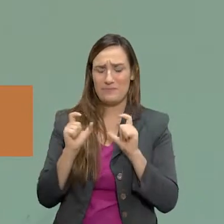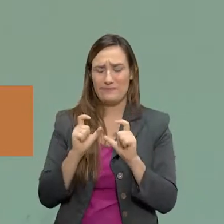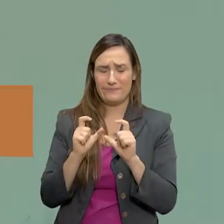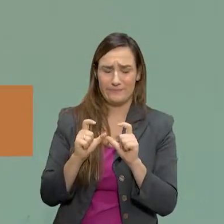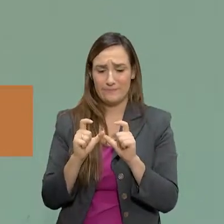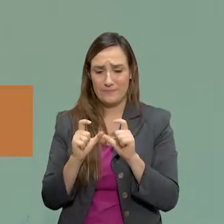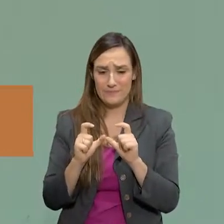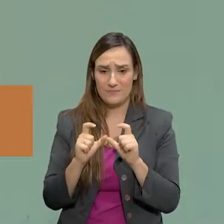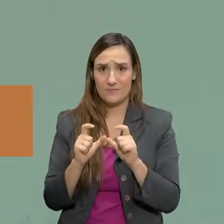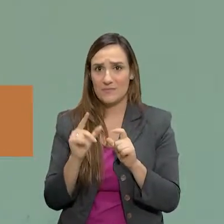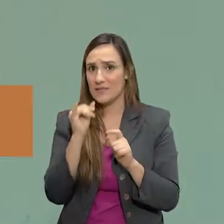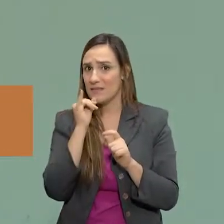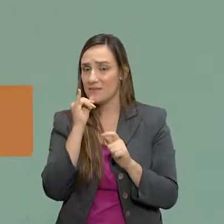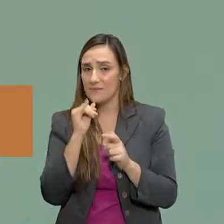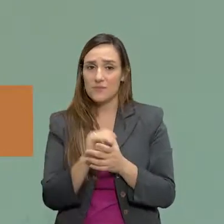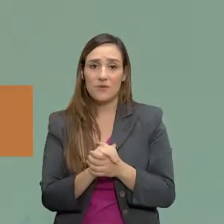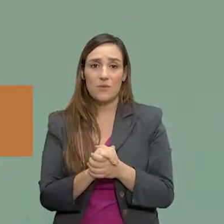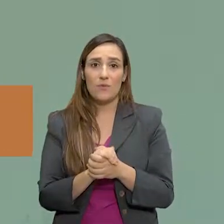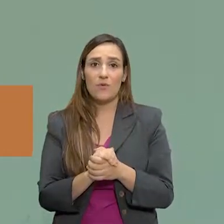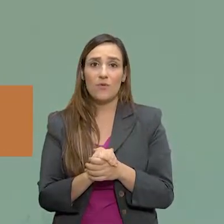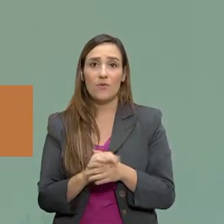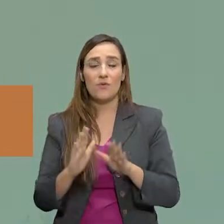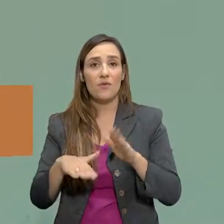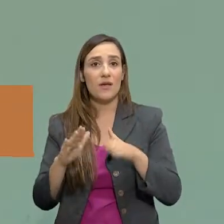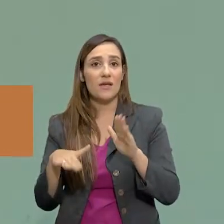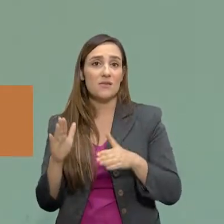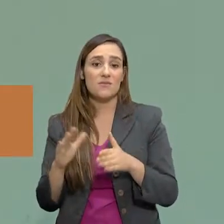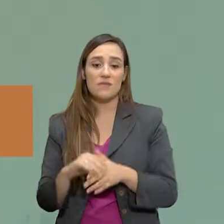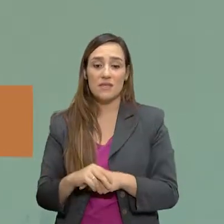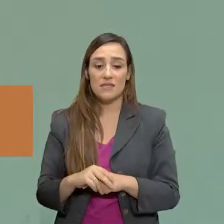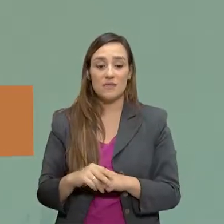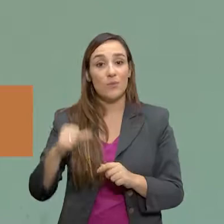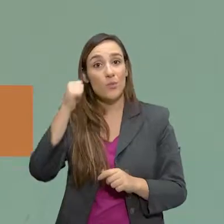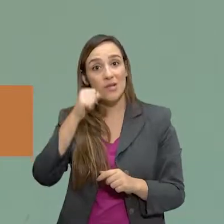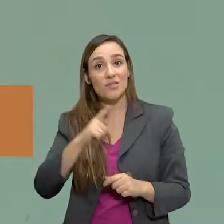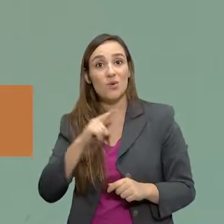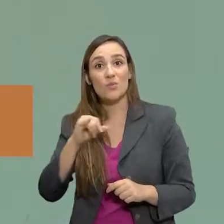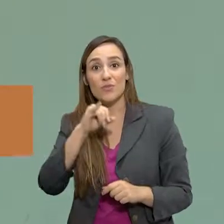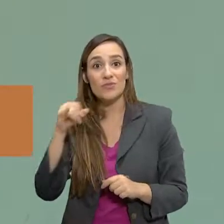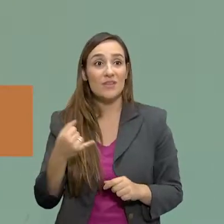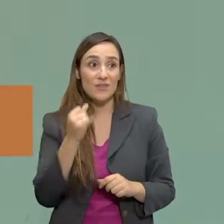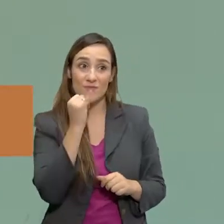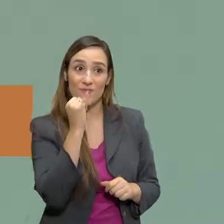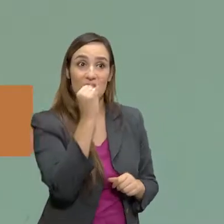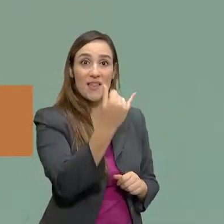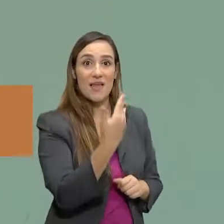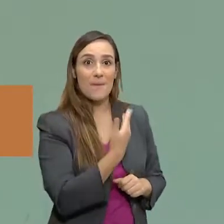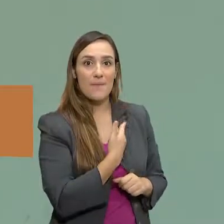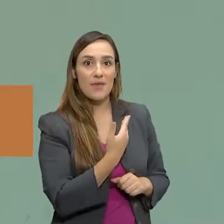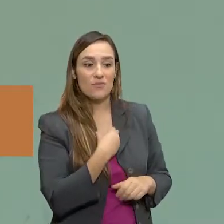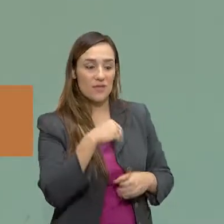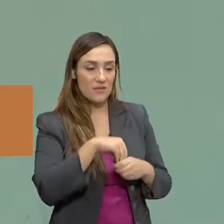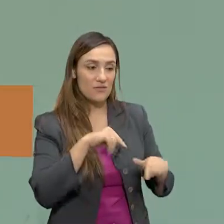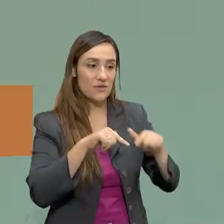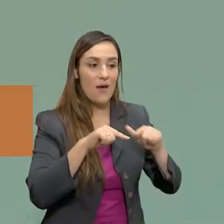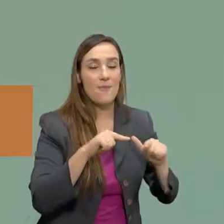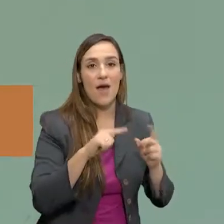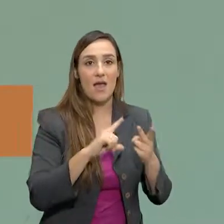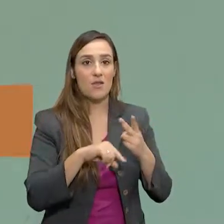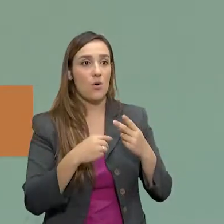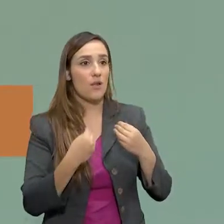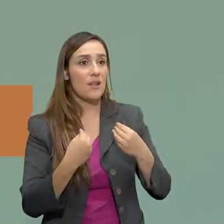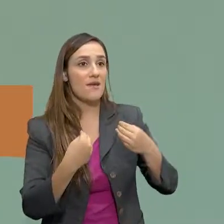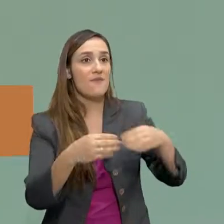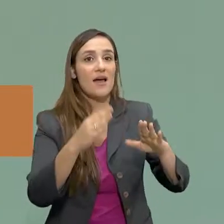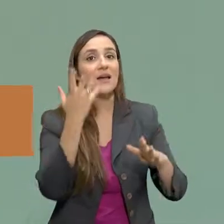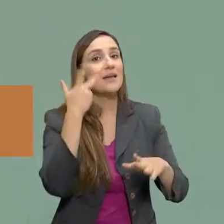quando elas tinham essa oportunidade, quando ia levar os filhos na escola, buscar ajuda, tinha o círculo de amizades no trabalho que poderia estar orientando, e